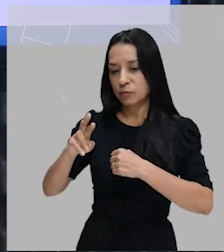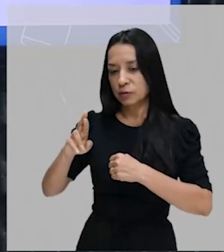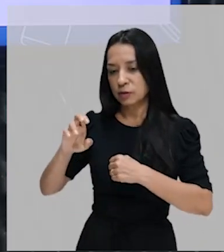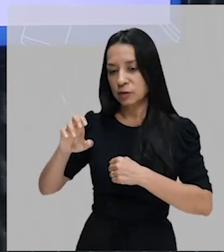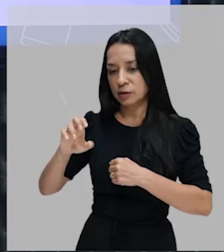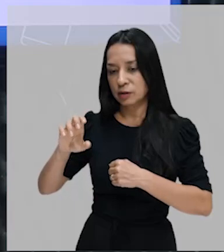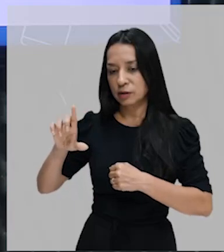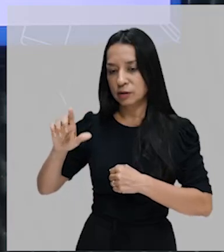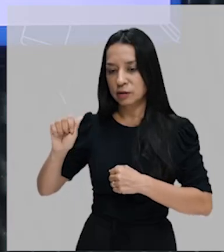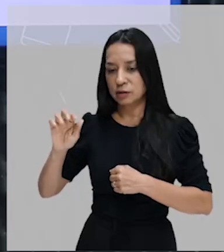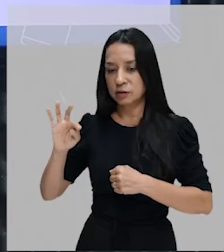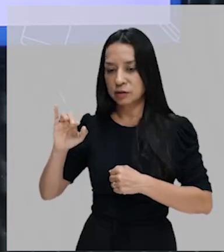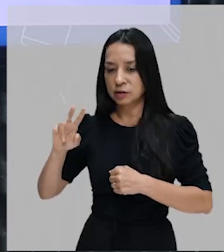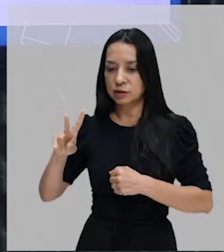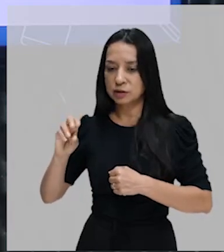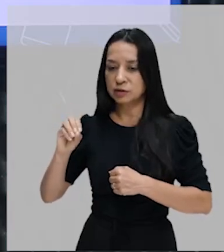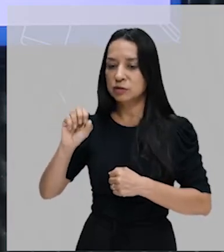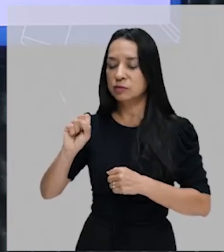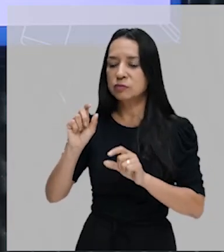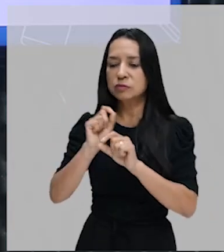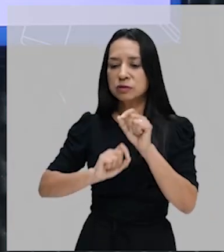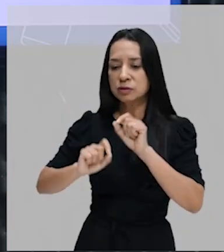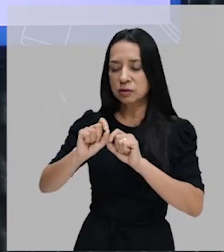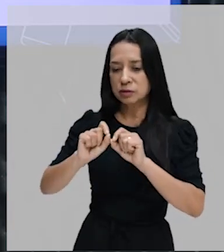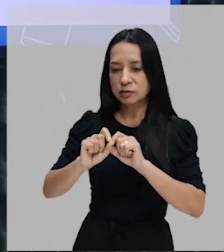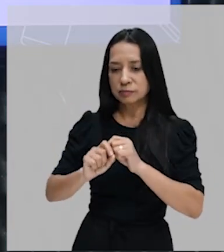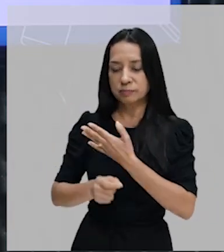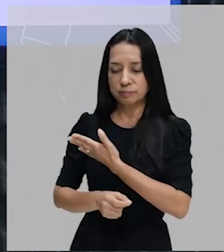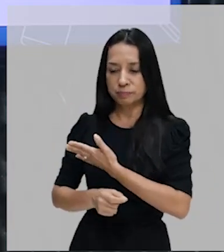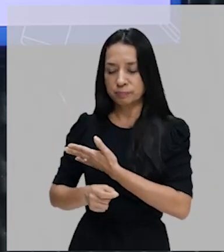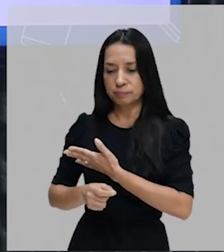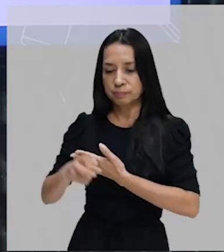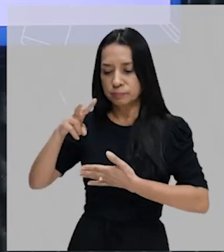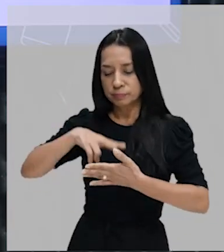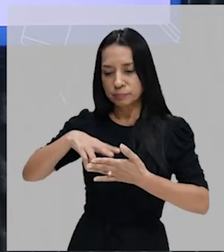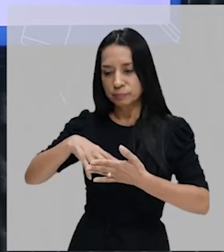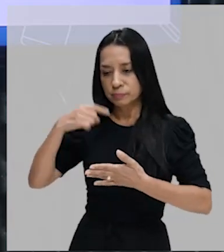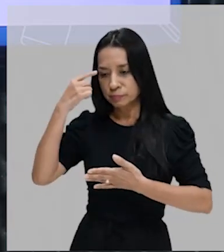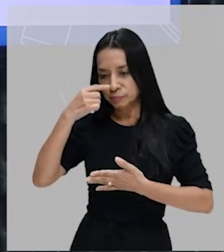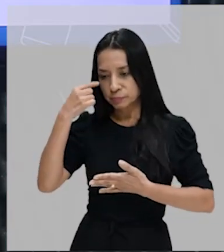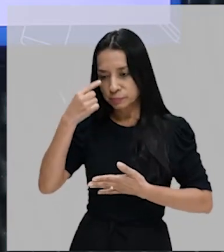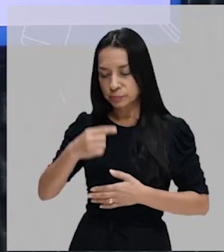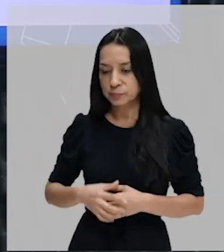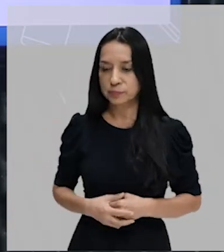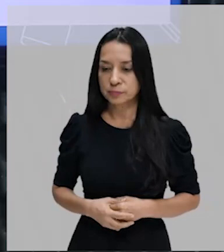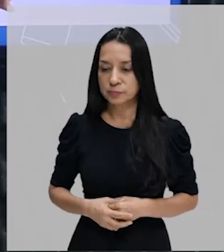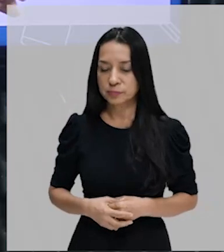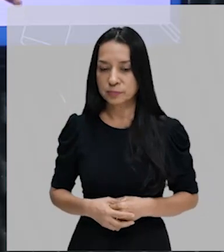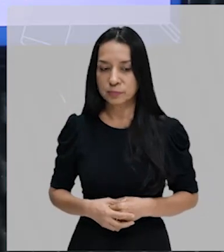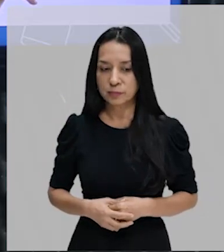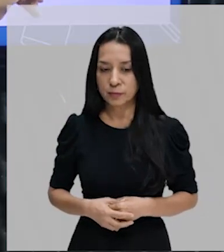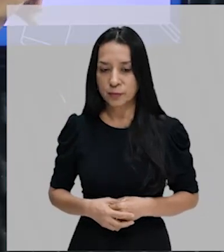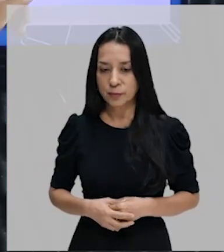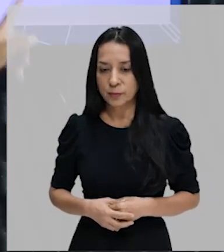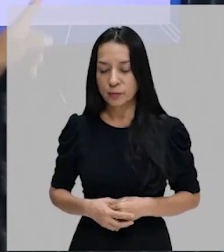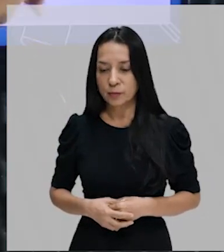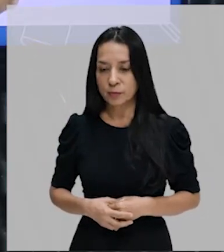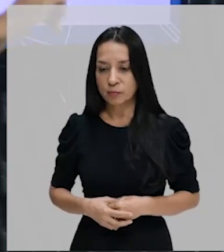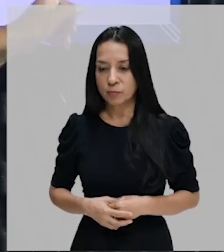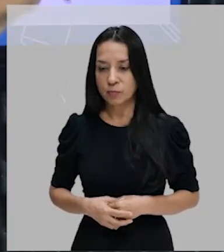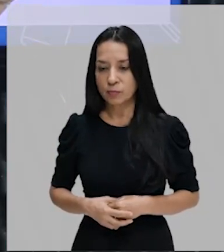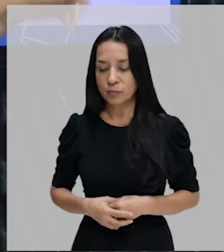gente viu lá naquela slide anterior, que, quien, quienes, el cual, la